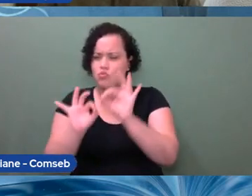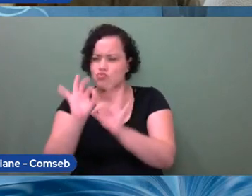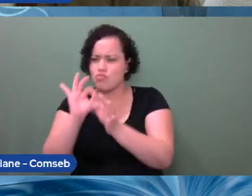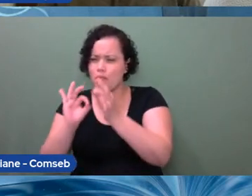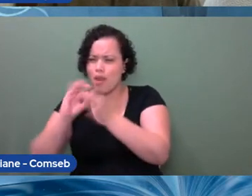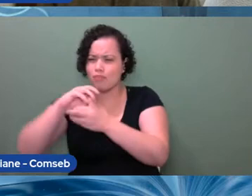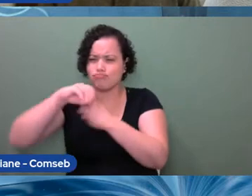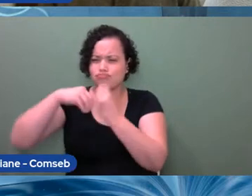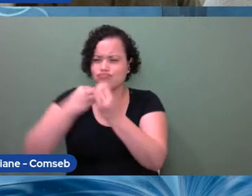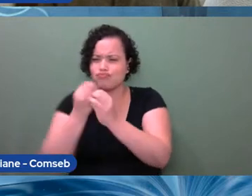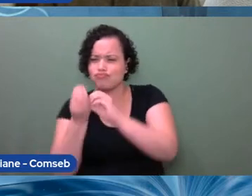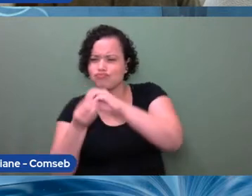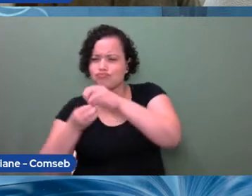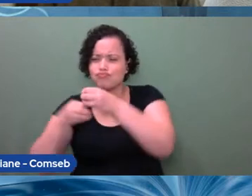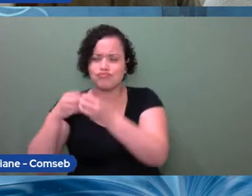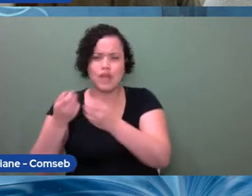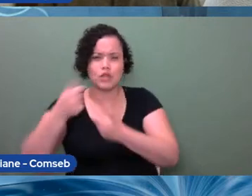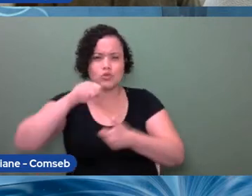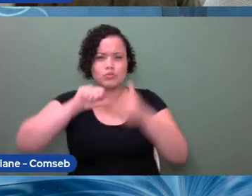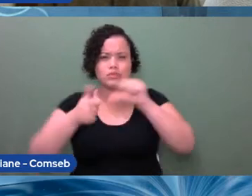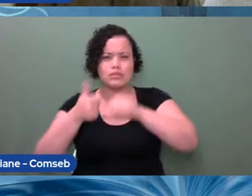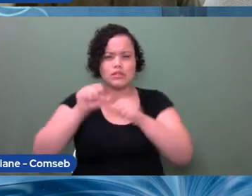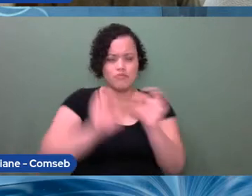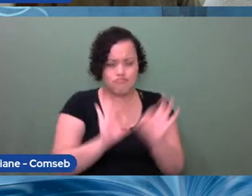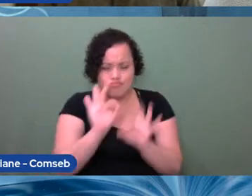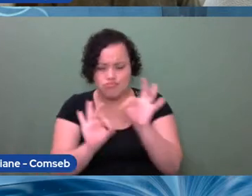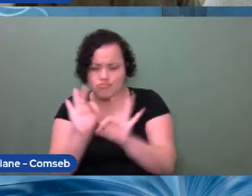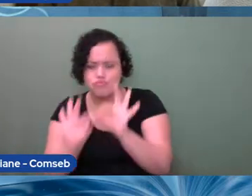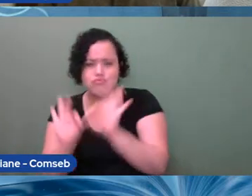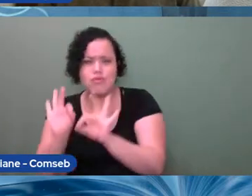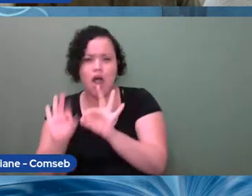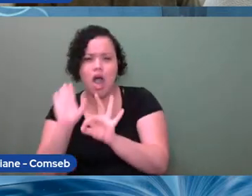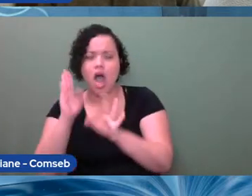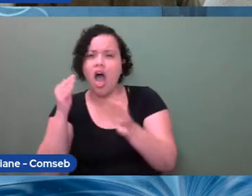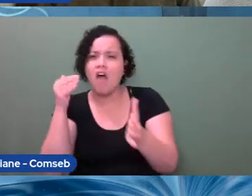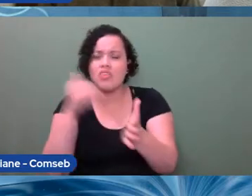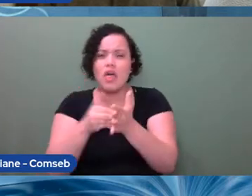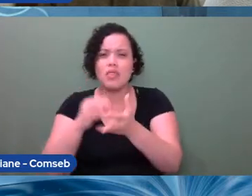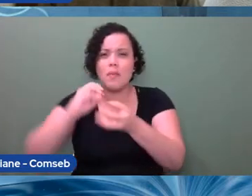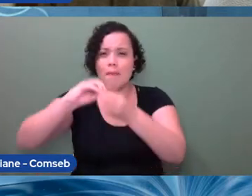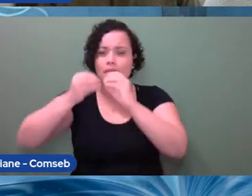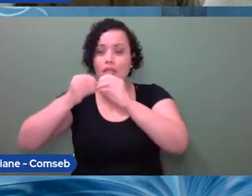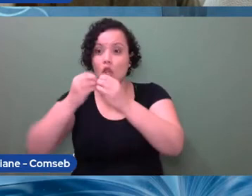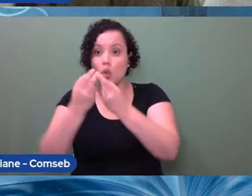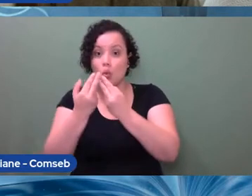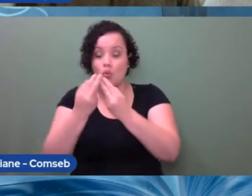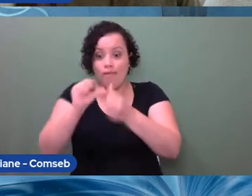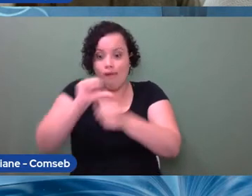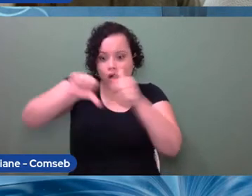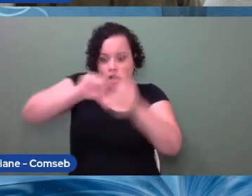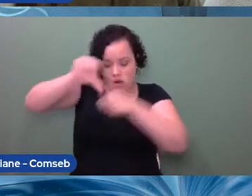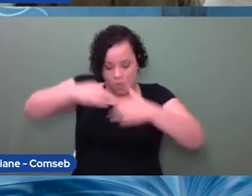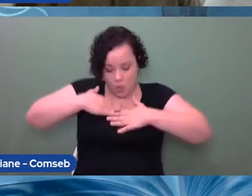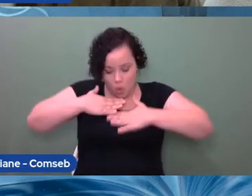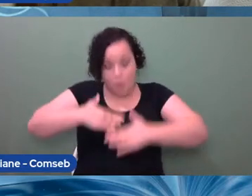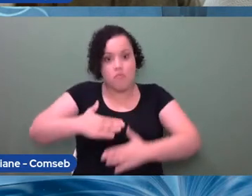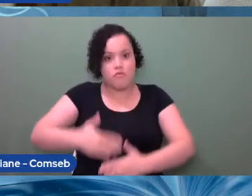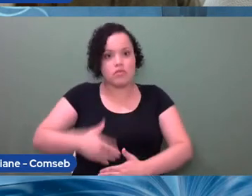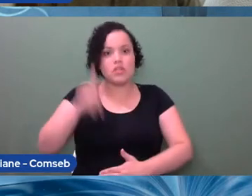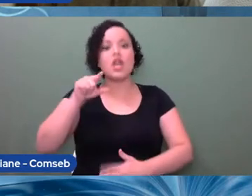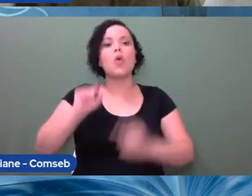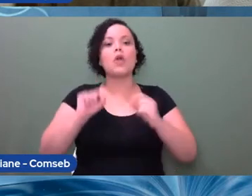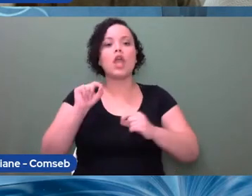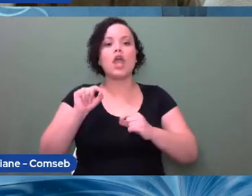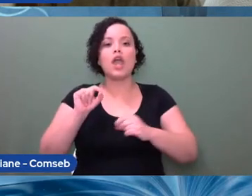vão ganhando organicidade, até nós temos, por exemplo, uma matéria como o nosso corpo físico, que é uma matéria organizada,